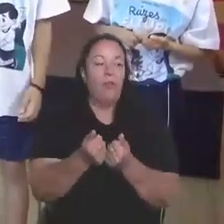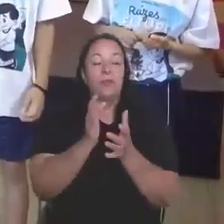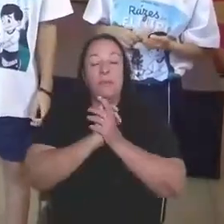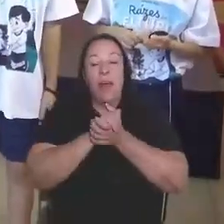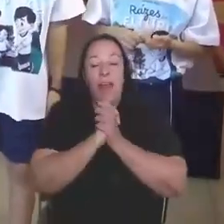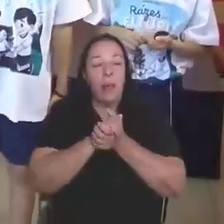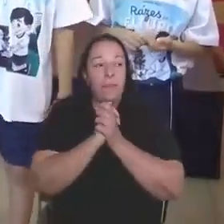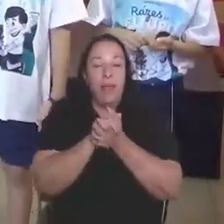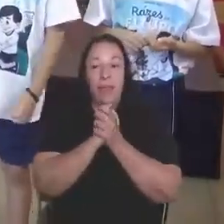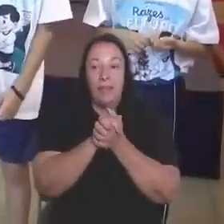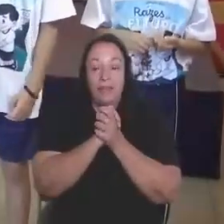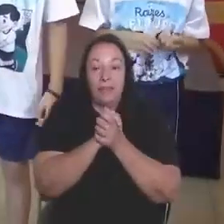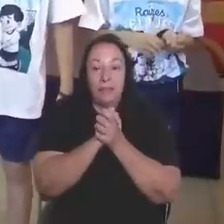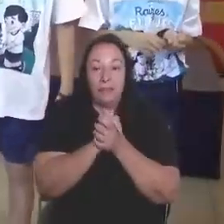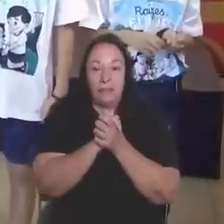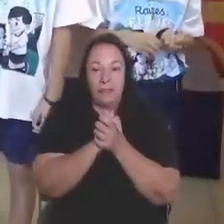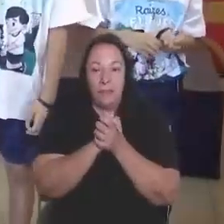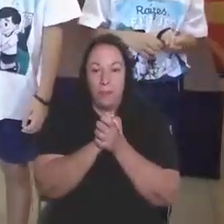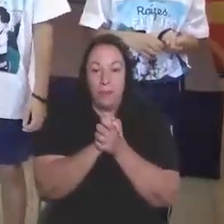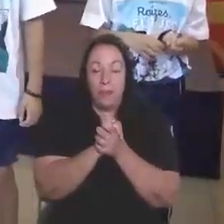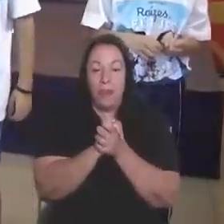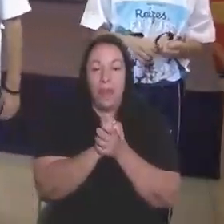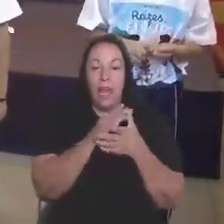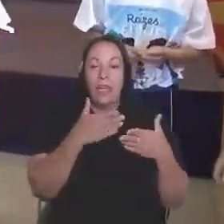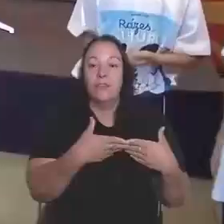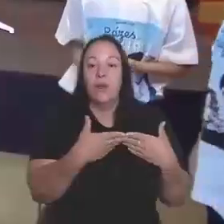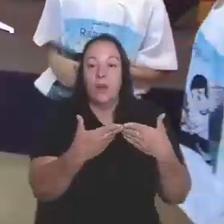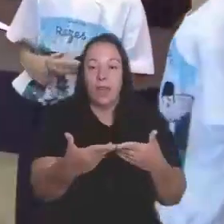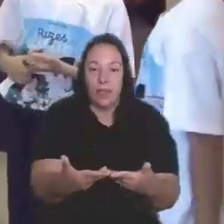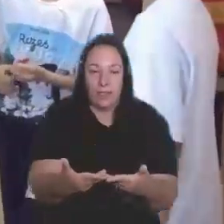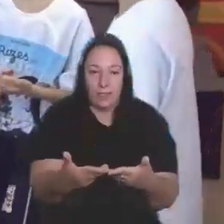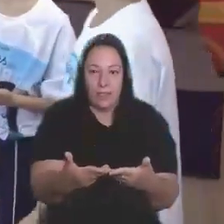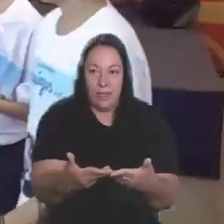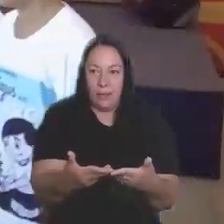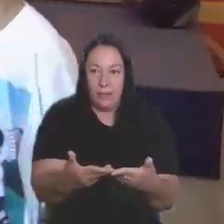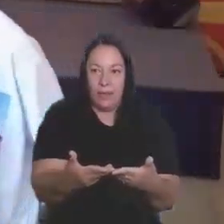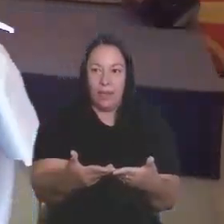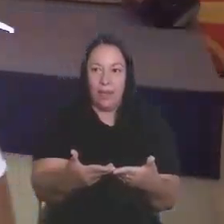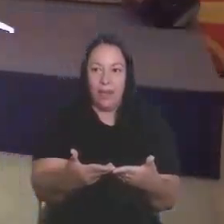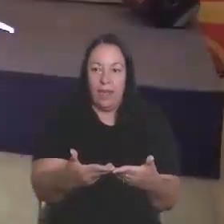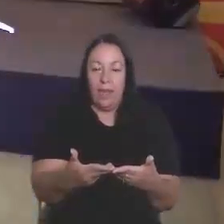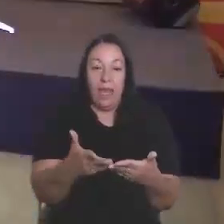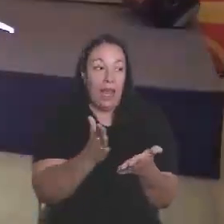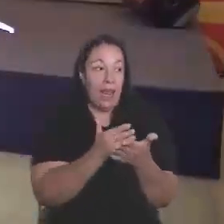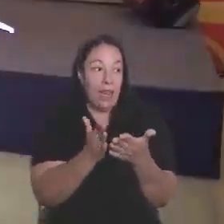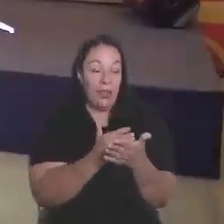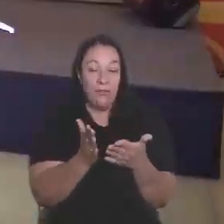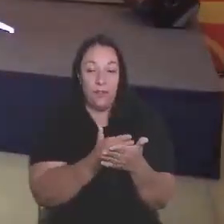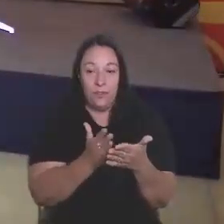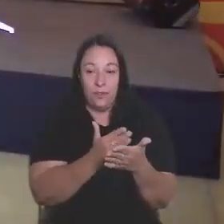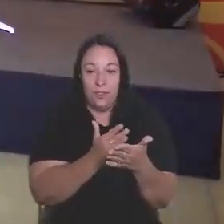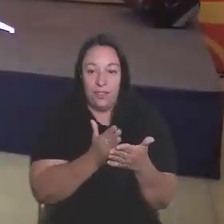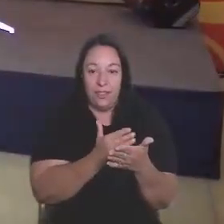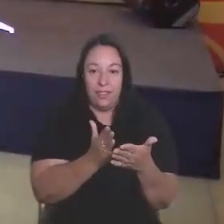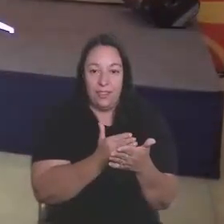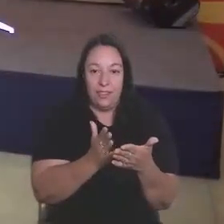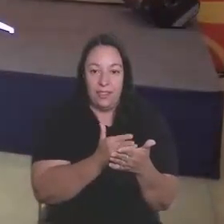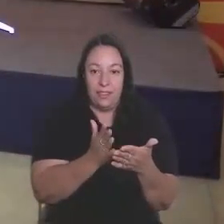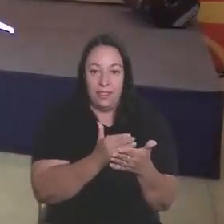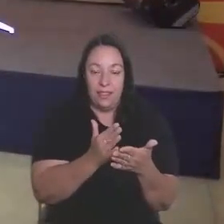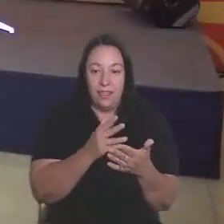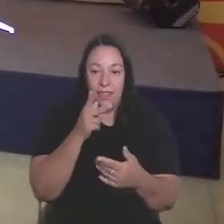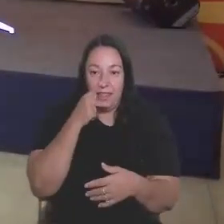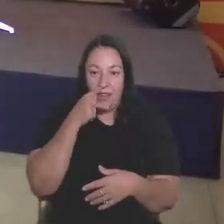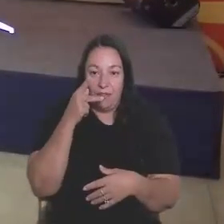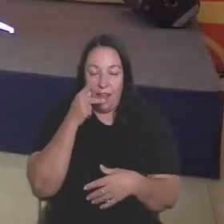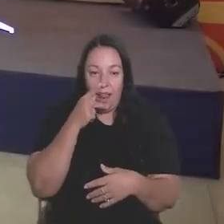todos vocês. E eles vão receber, eles podem voltar para os lugares, mas eles vão receber, assim como todo mundo que está por aqui, vão receber livros, né? Que a gente tem